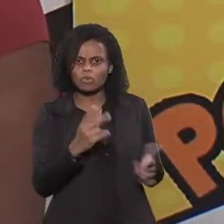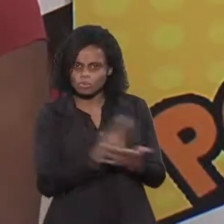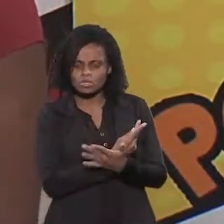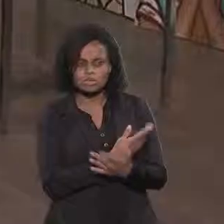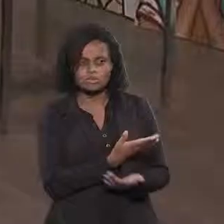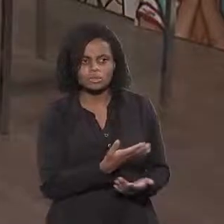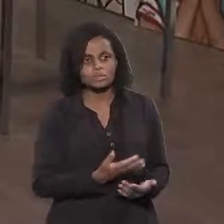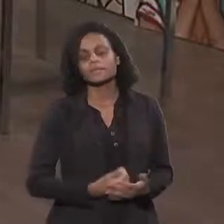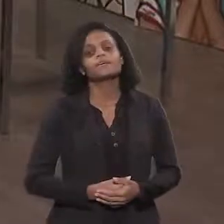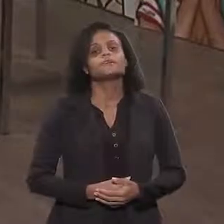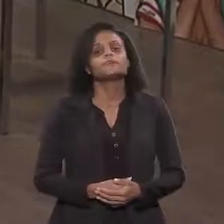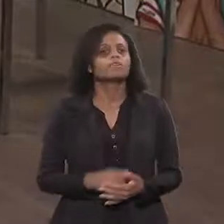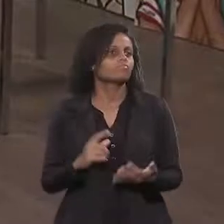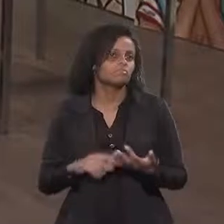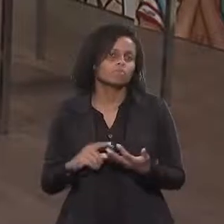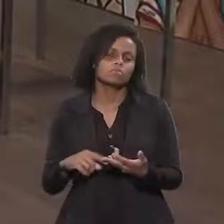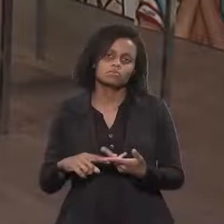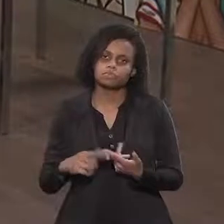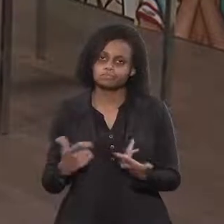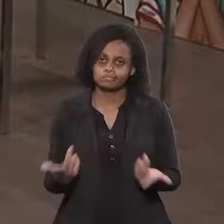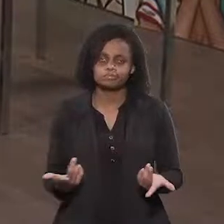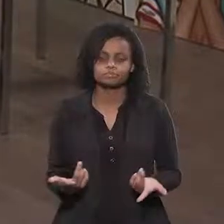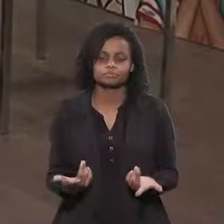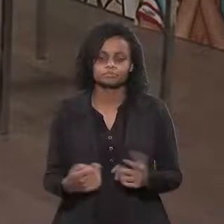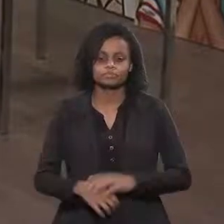já? Muitas vezes, né,